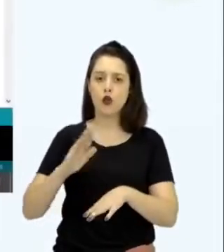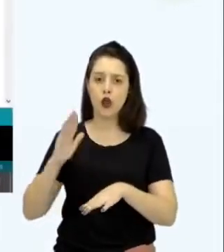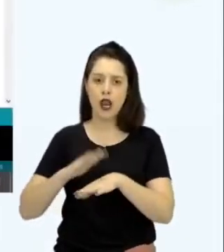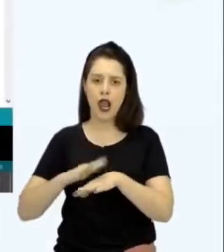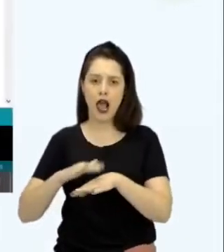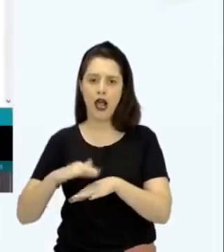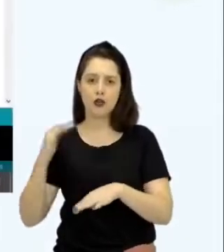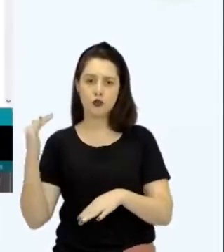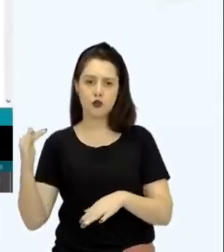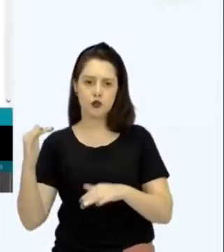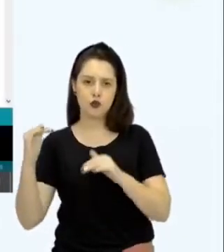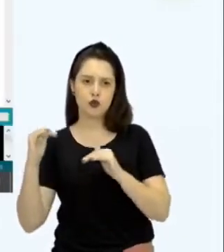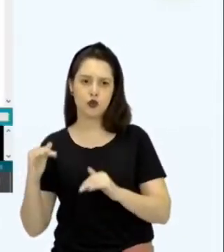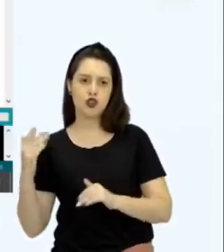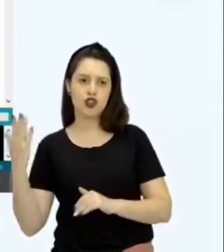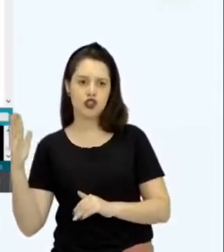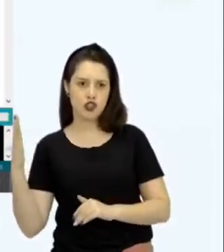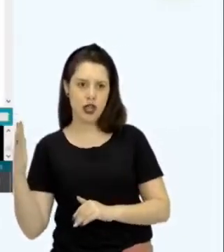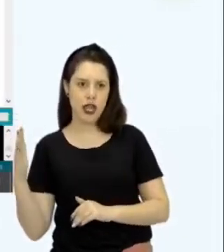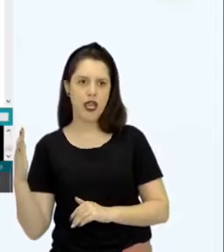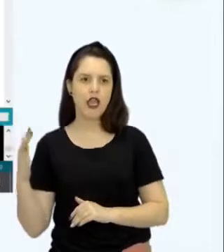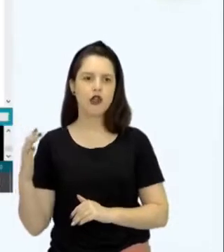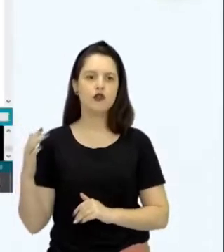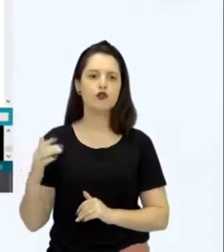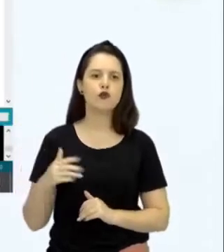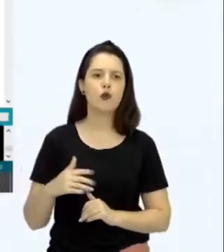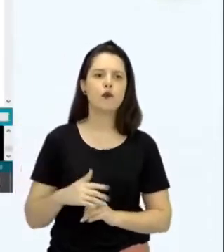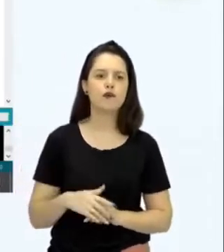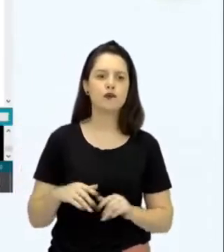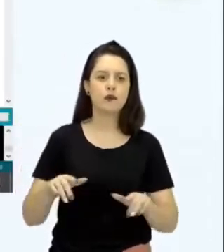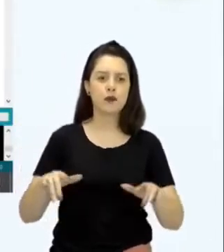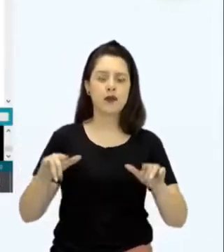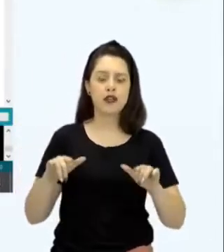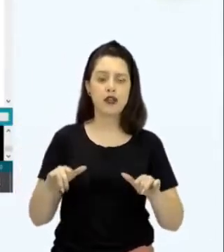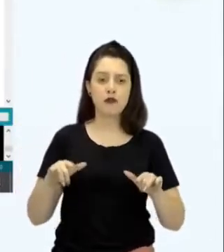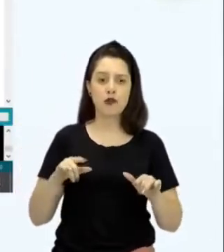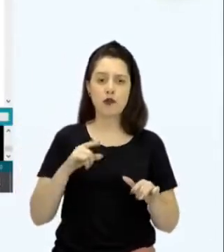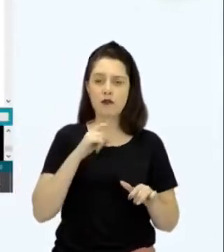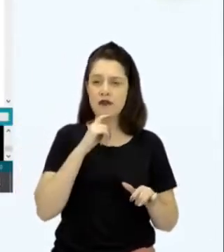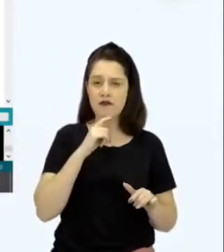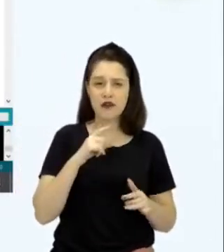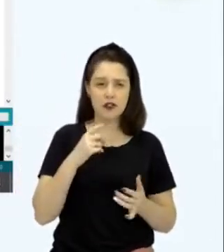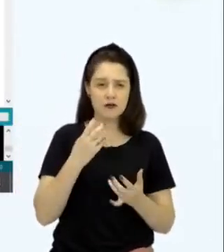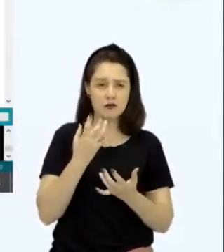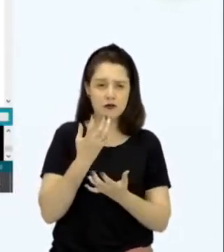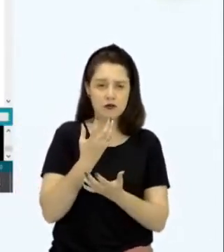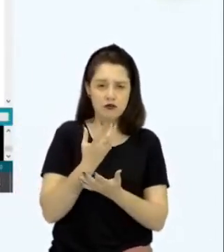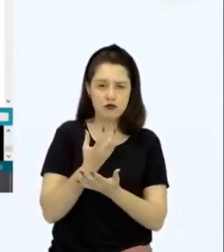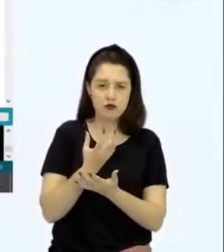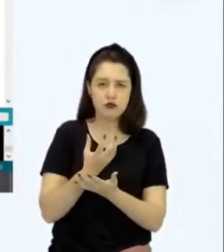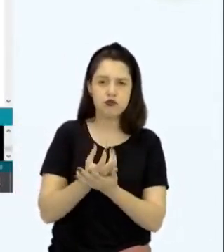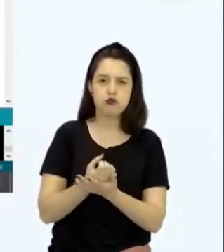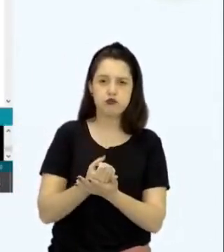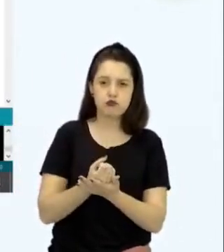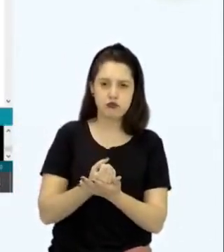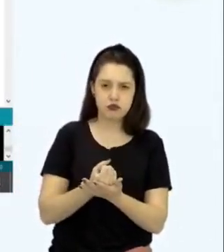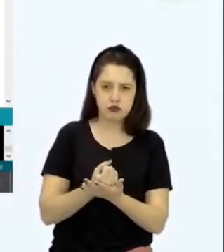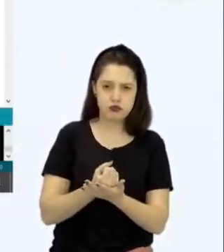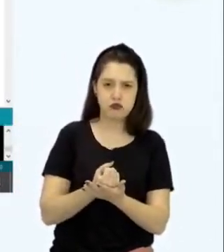embaixo, vai estar aparecendo uma barrinha verde, que ela está carregando verificando o